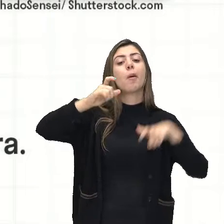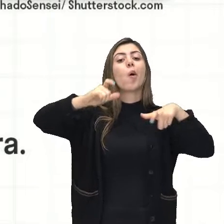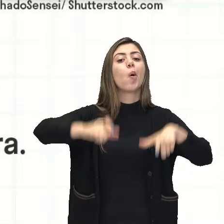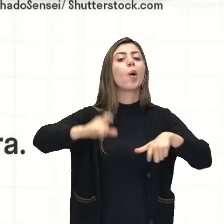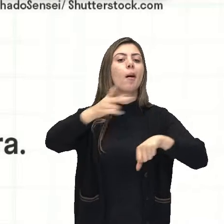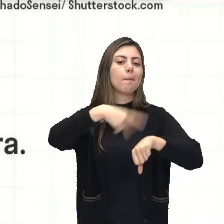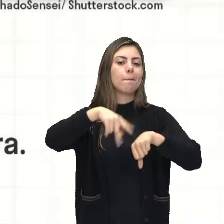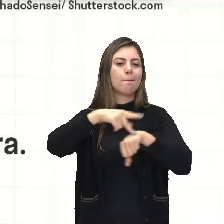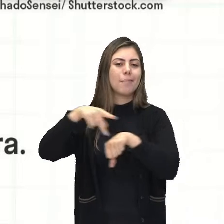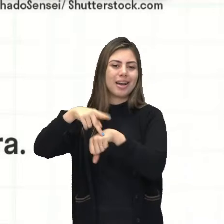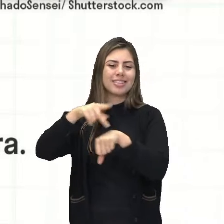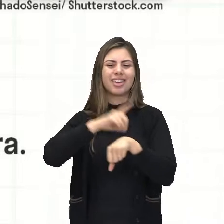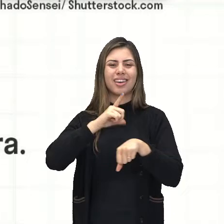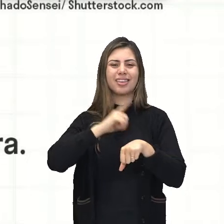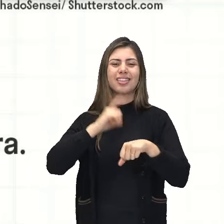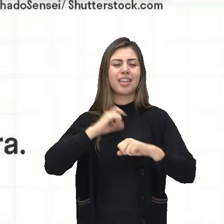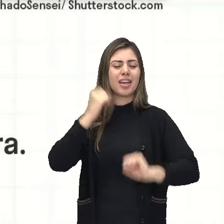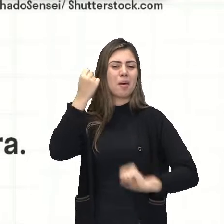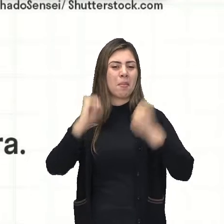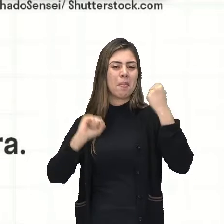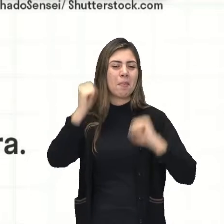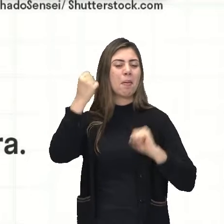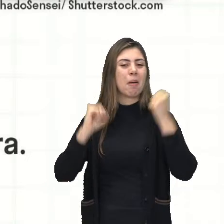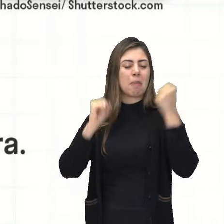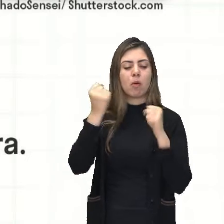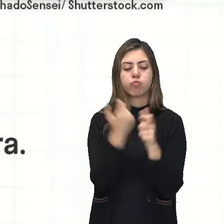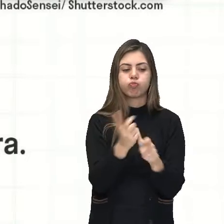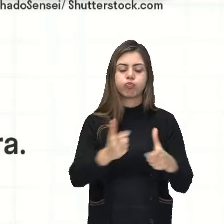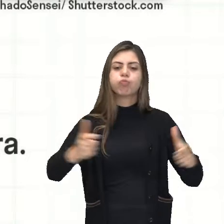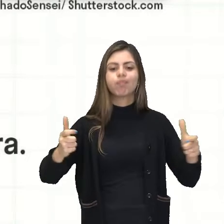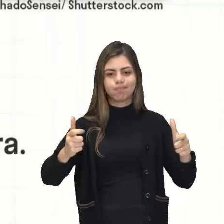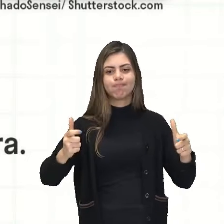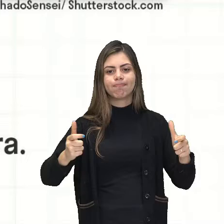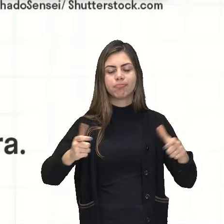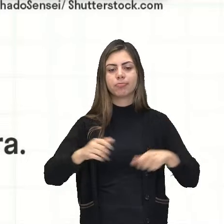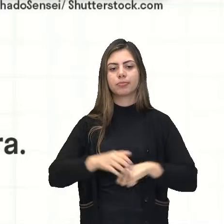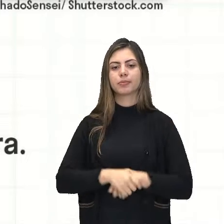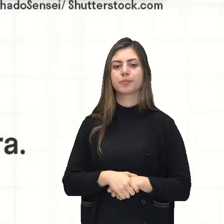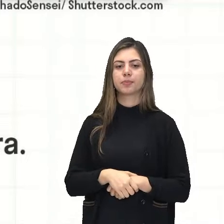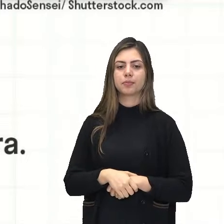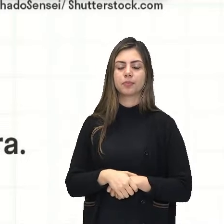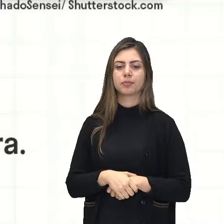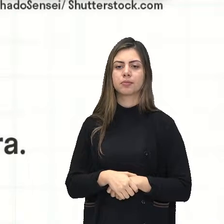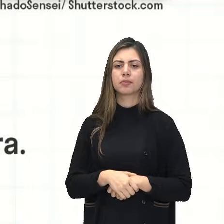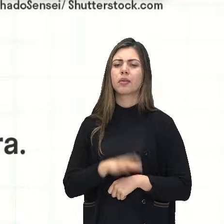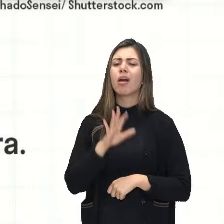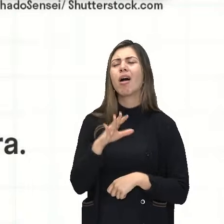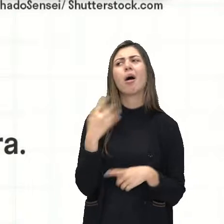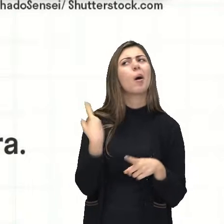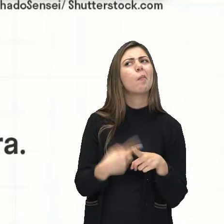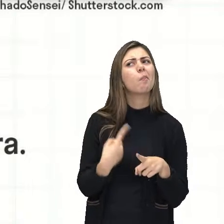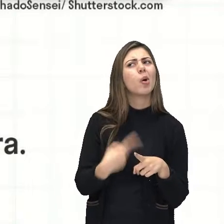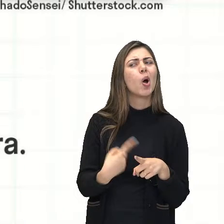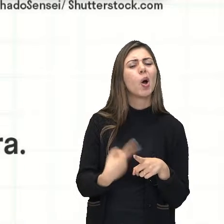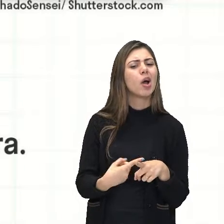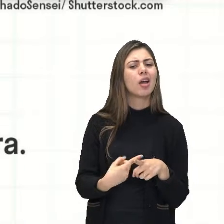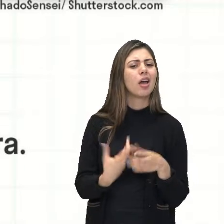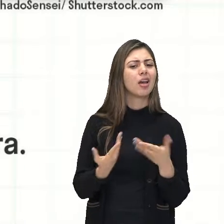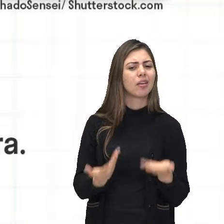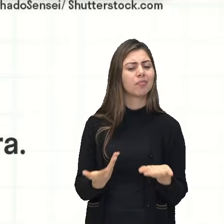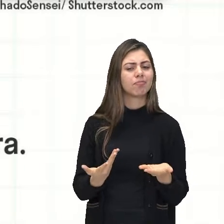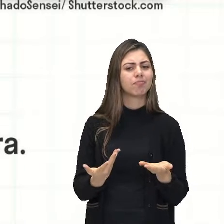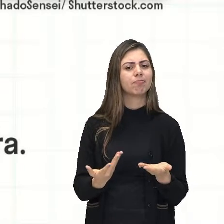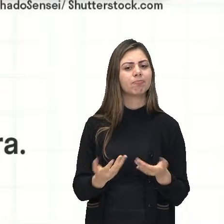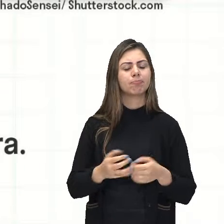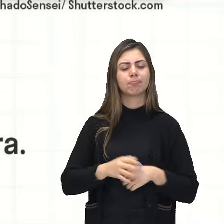especialmente em países com elevado nível de industrialização. E por que isso ocorre em países